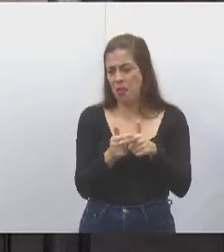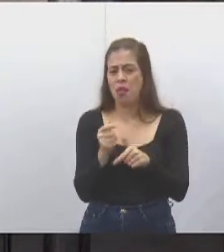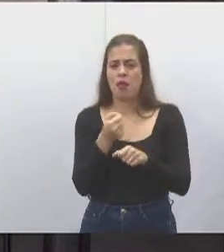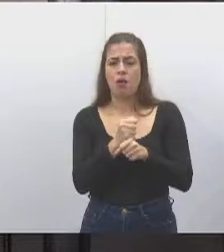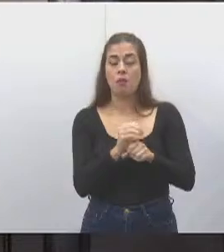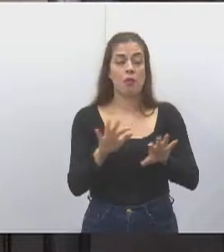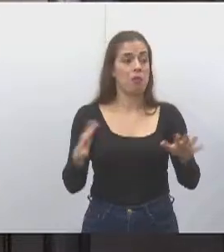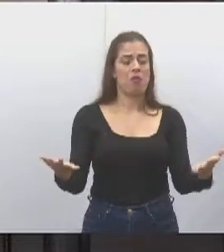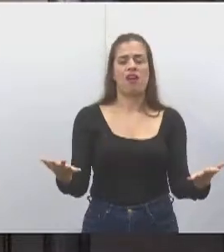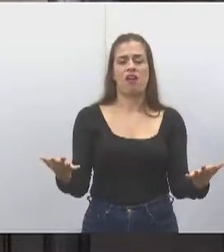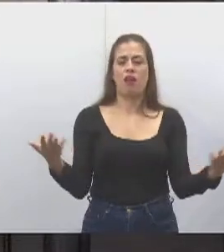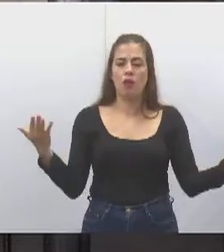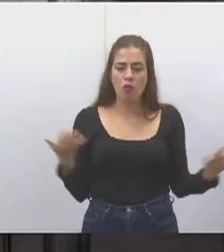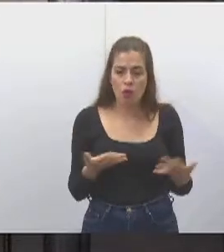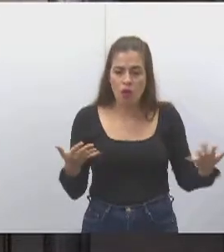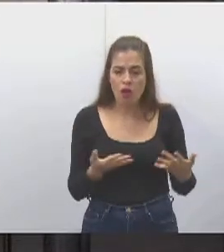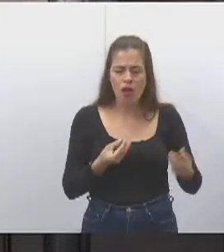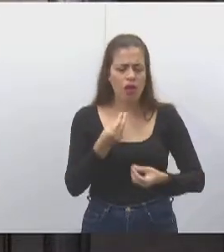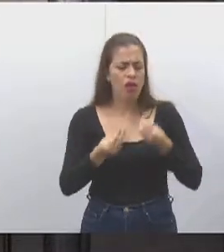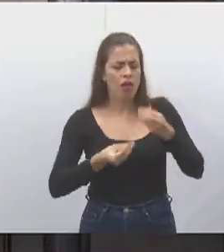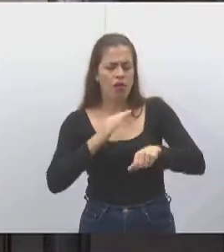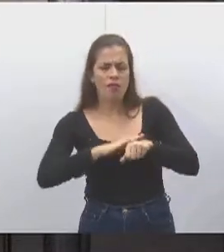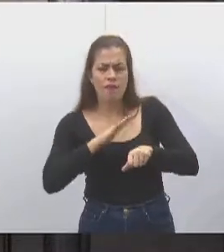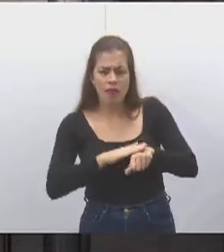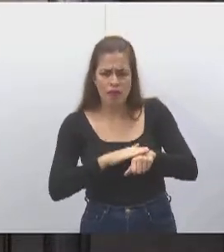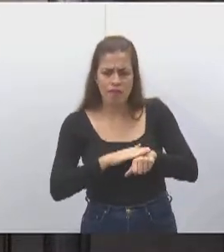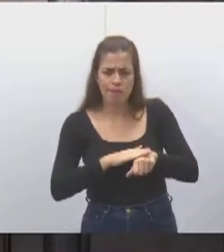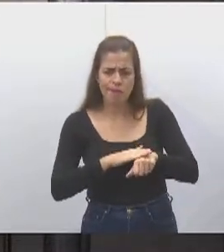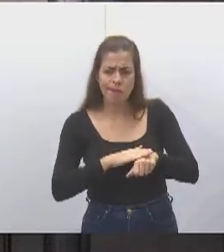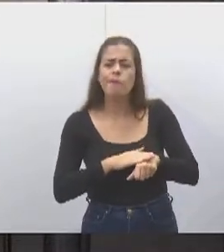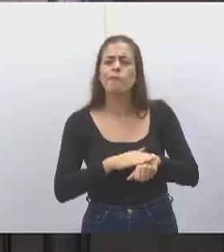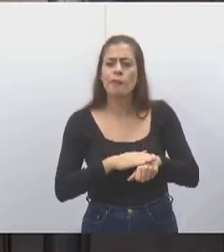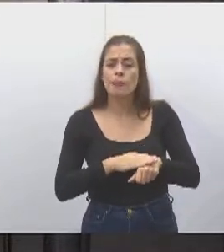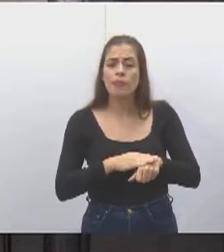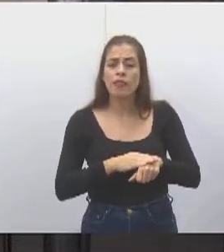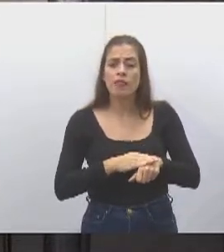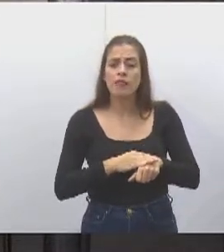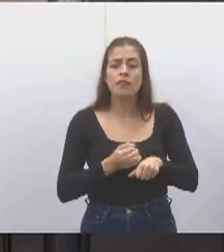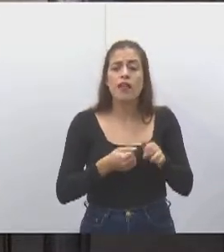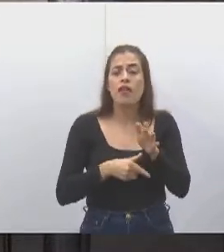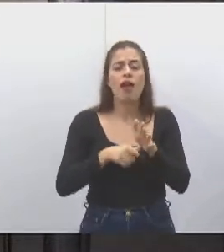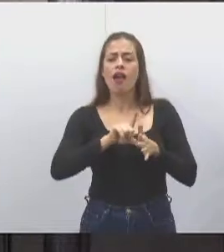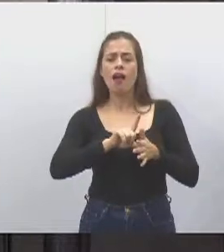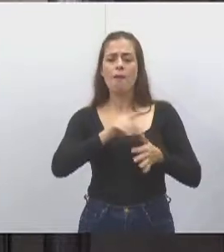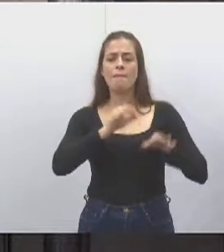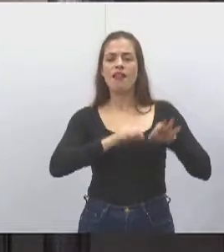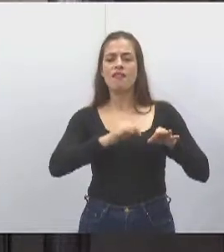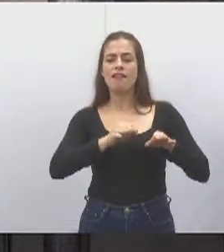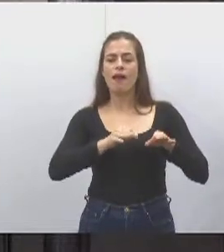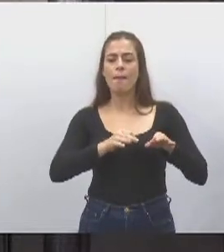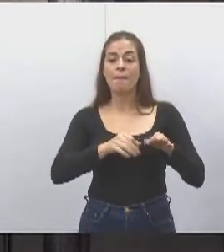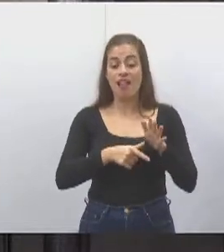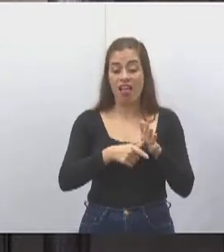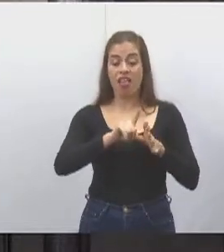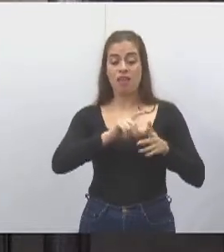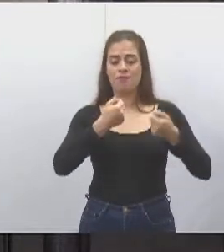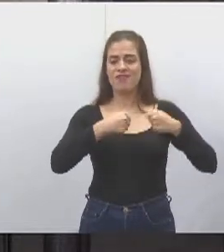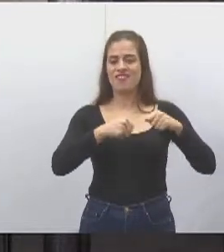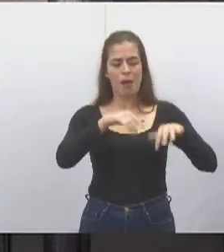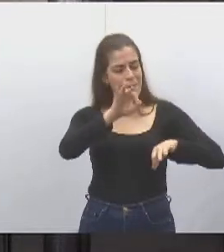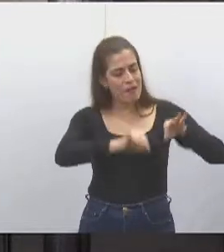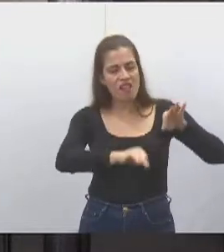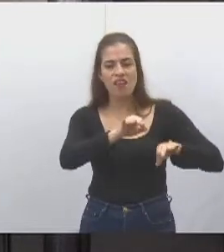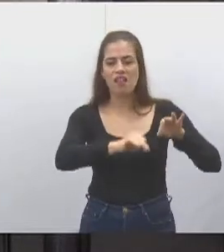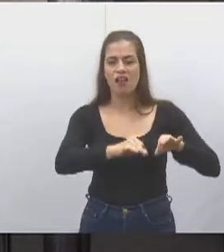Agora, como que faz uma coisa sem planejar? Planeja primeiro. Agora